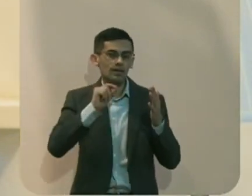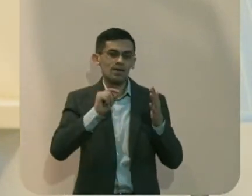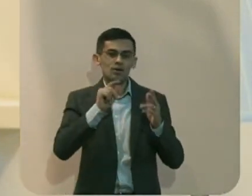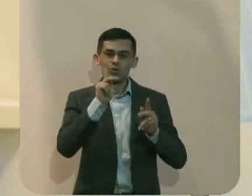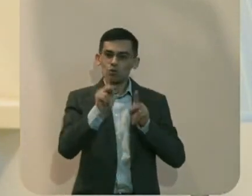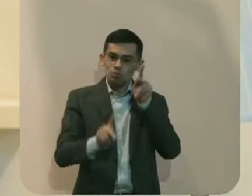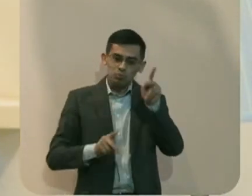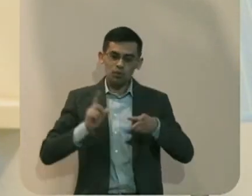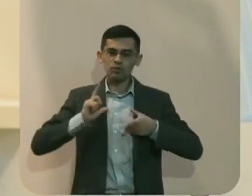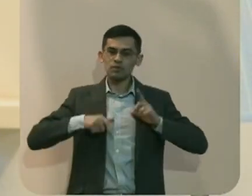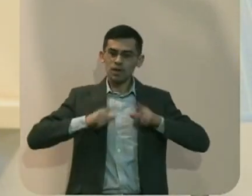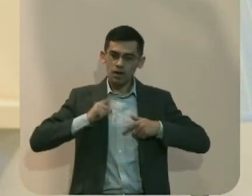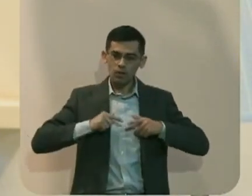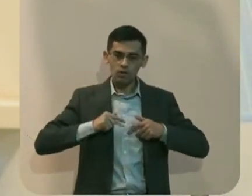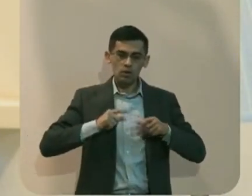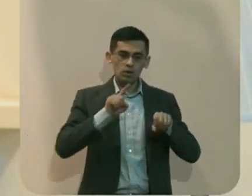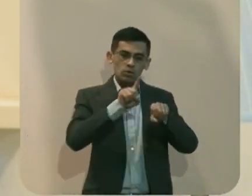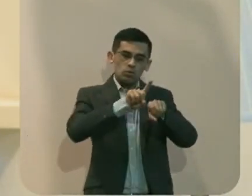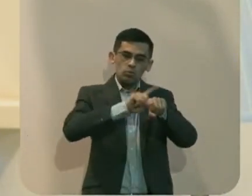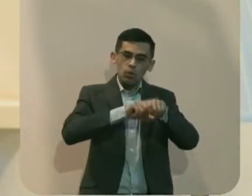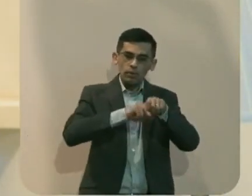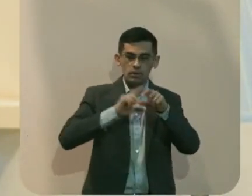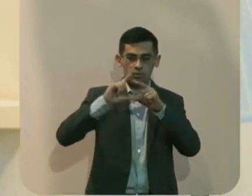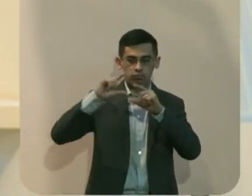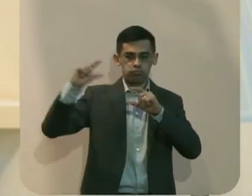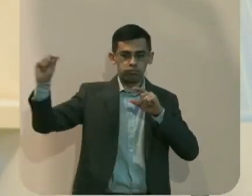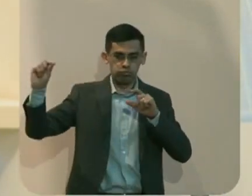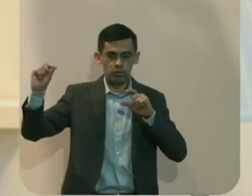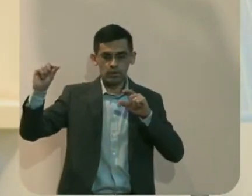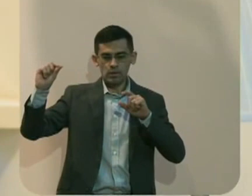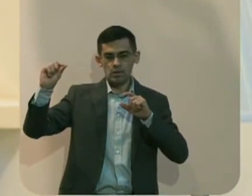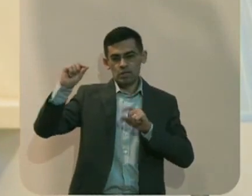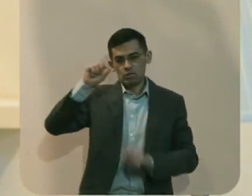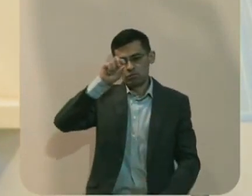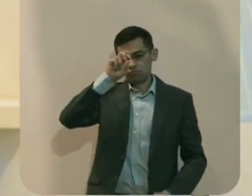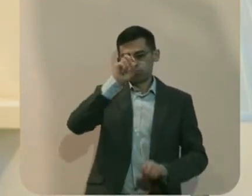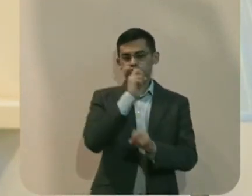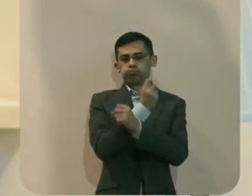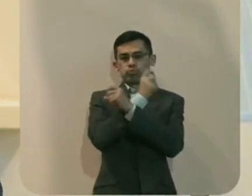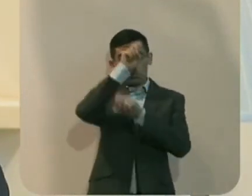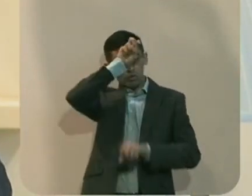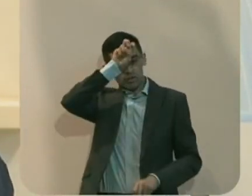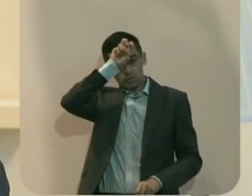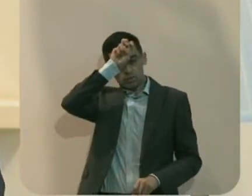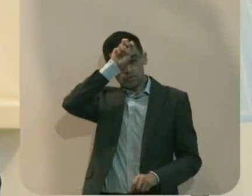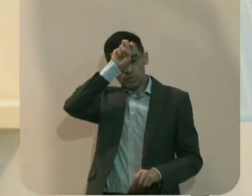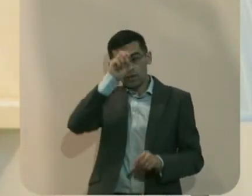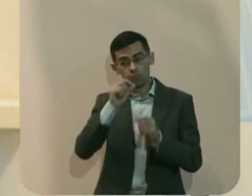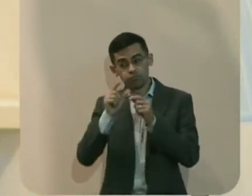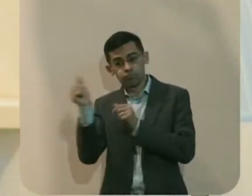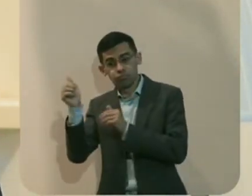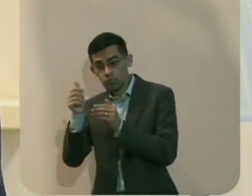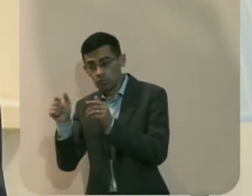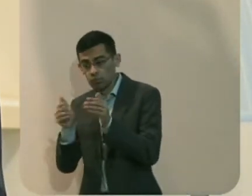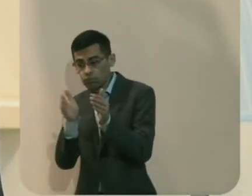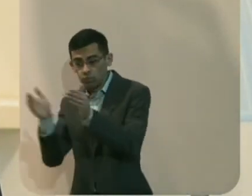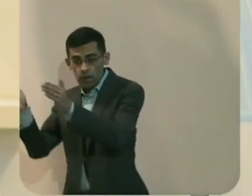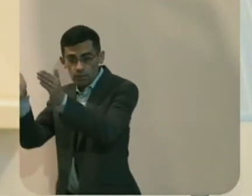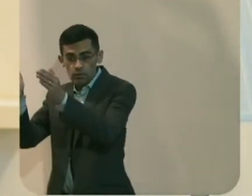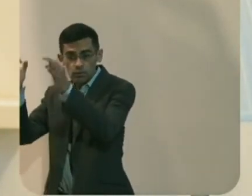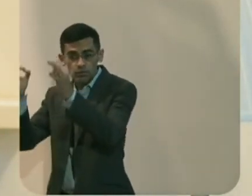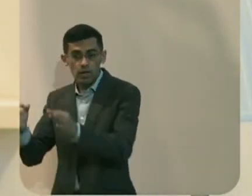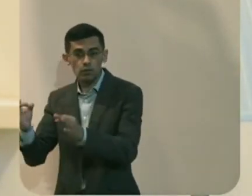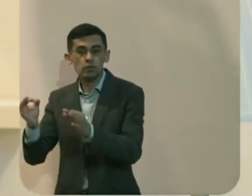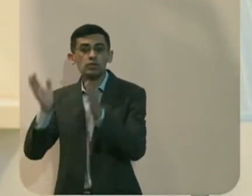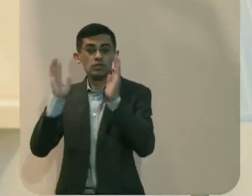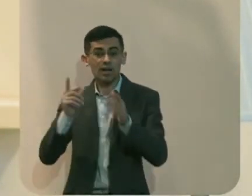Israel saindo do Egito e indo para a Terra Prometida. Naquele tempo, existiam rotas